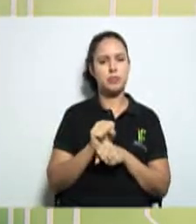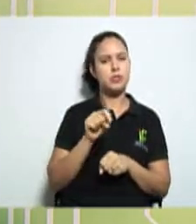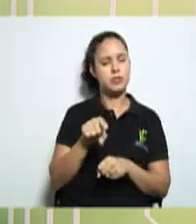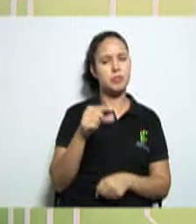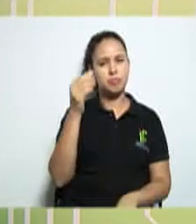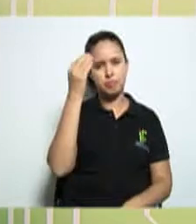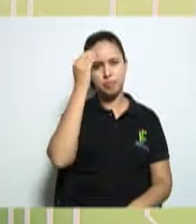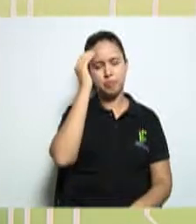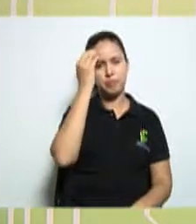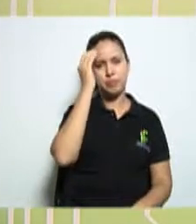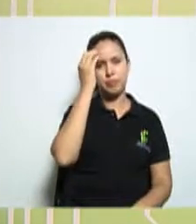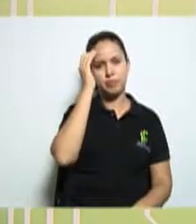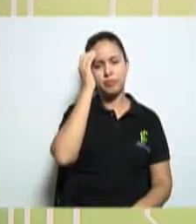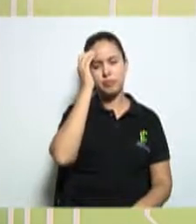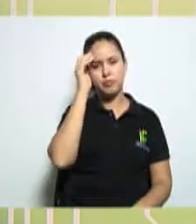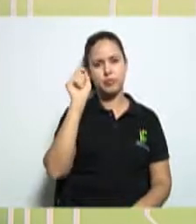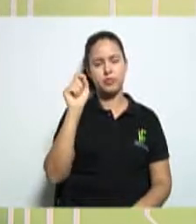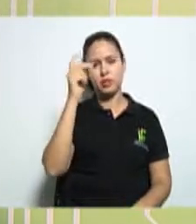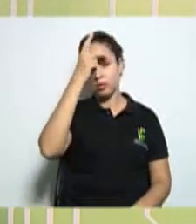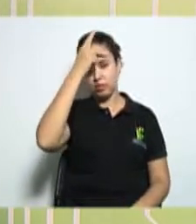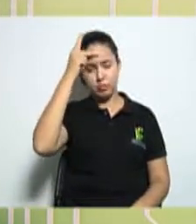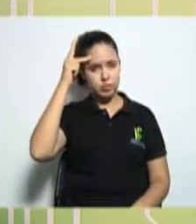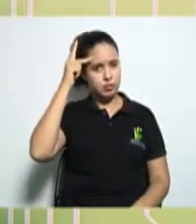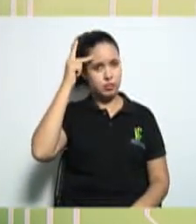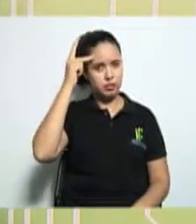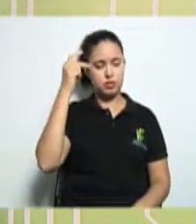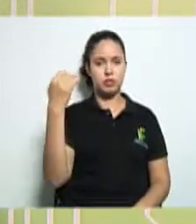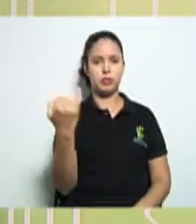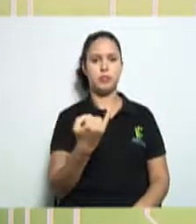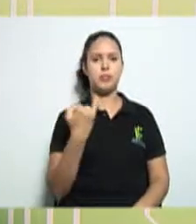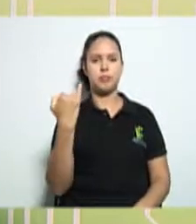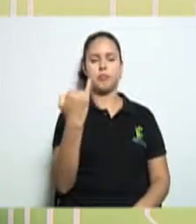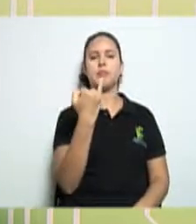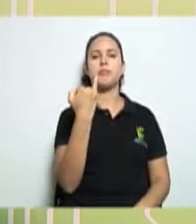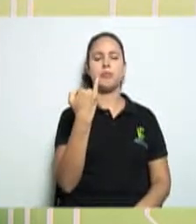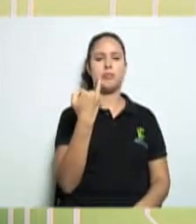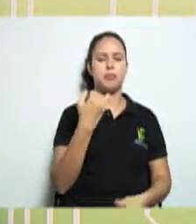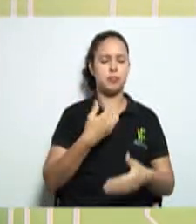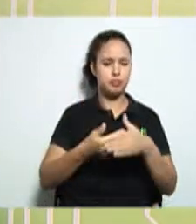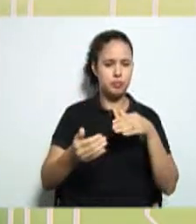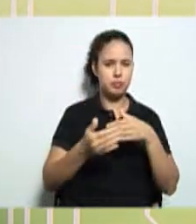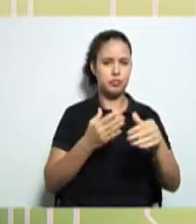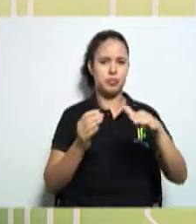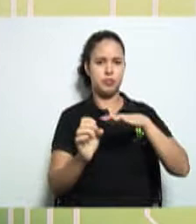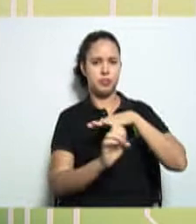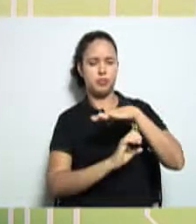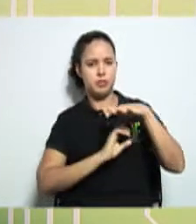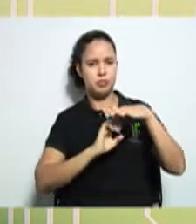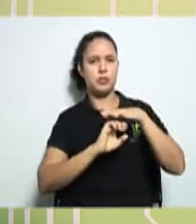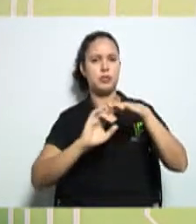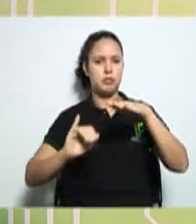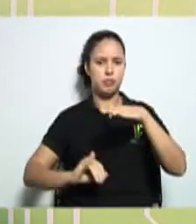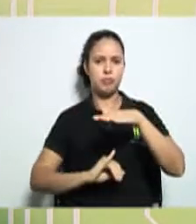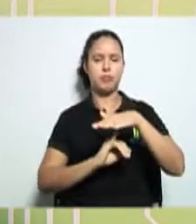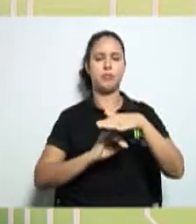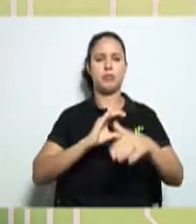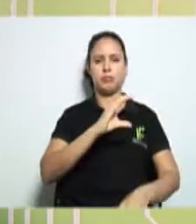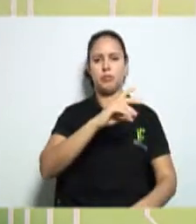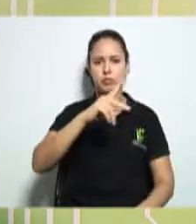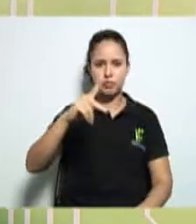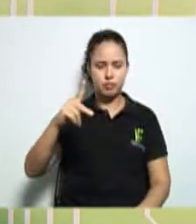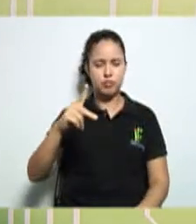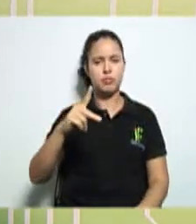questão das pessoas, da importância das pessoas para qualquer organização. E numa cooperativa, ela